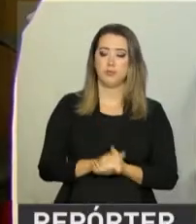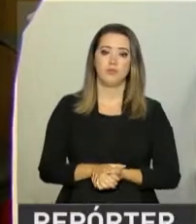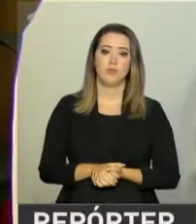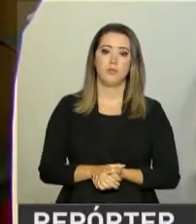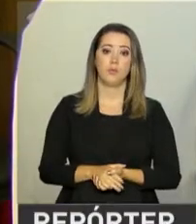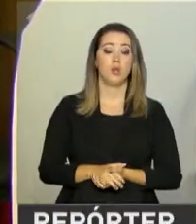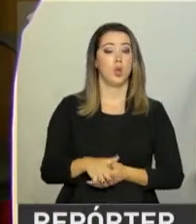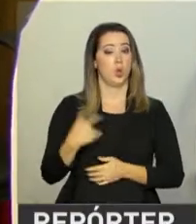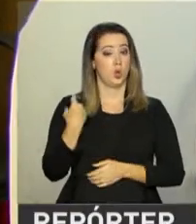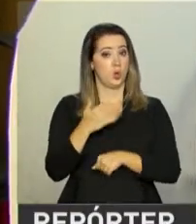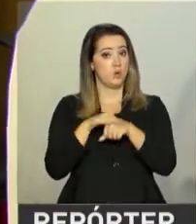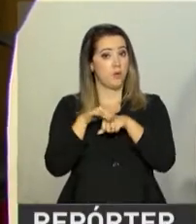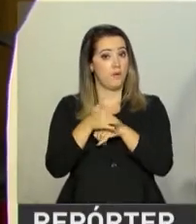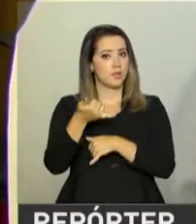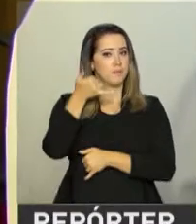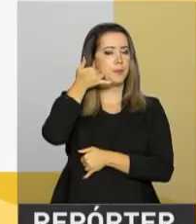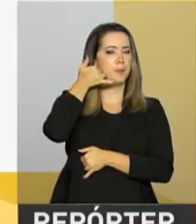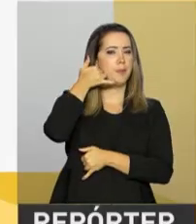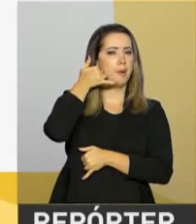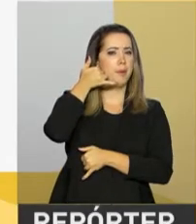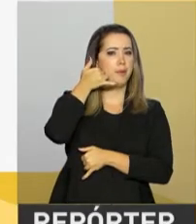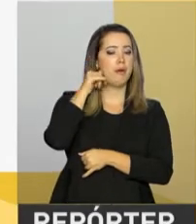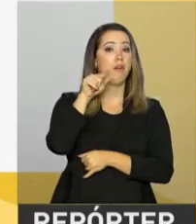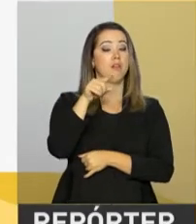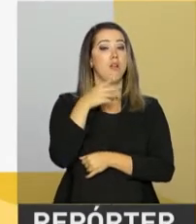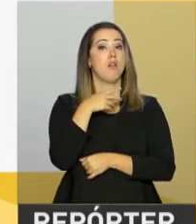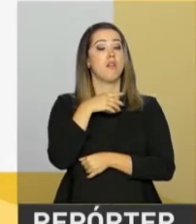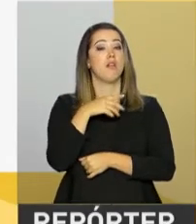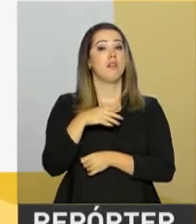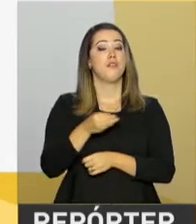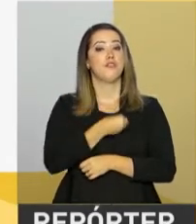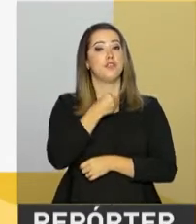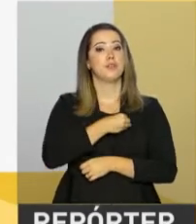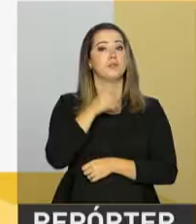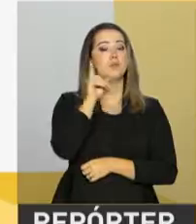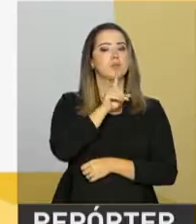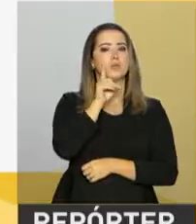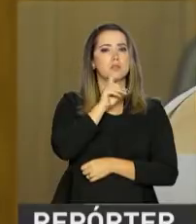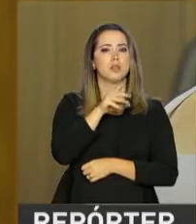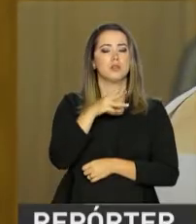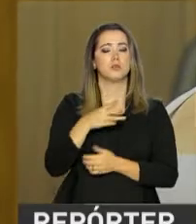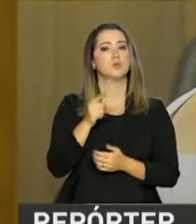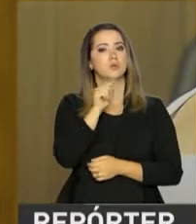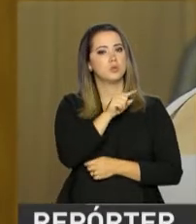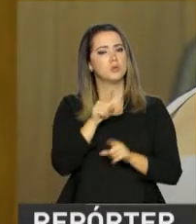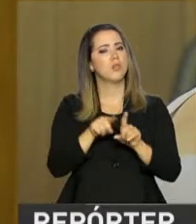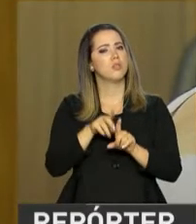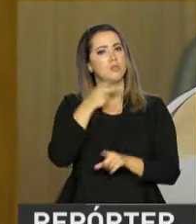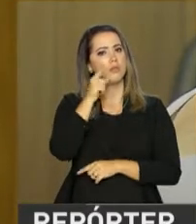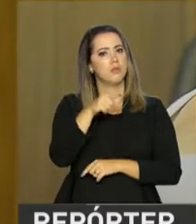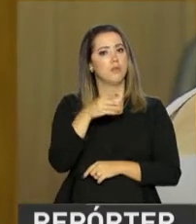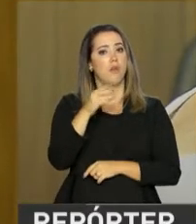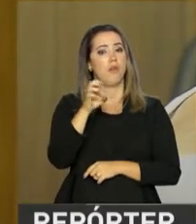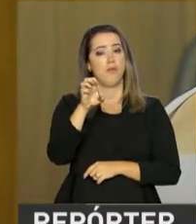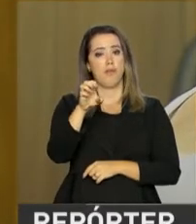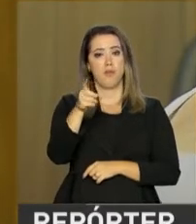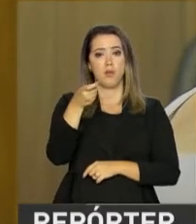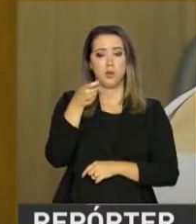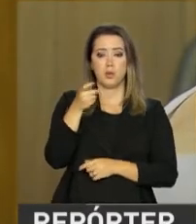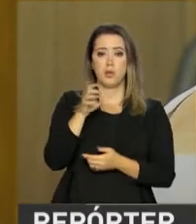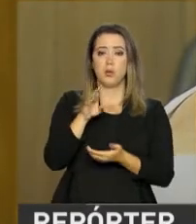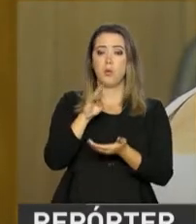telefone conversamos com cristiane que mora nos estados unidos há mais de 30 anos ela contou que o ex-marido norte